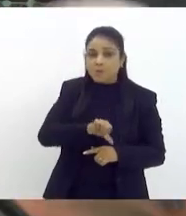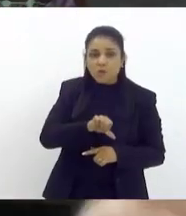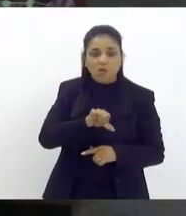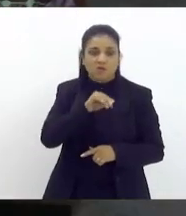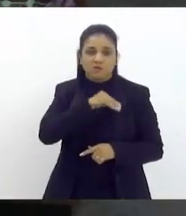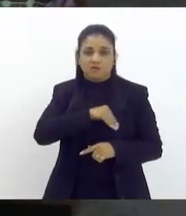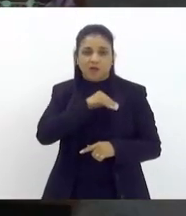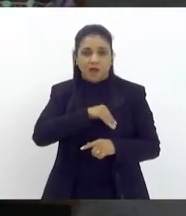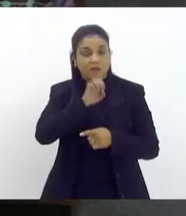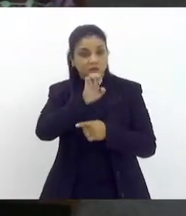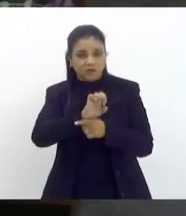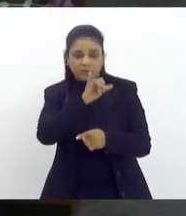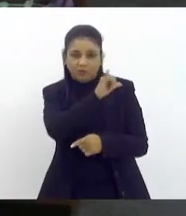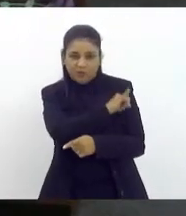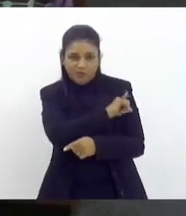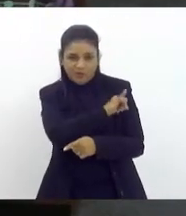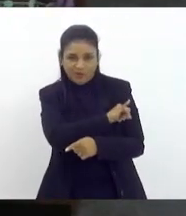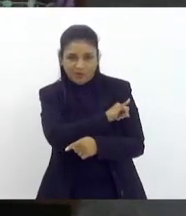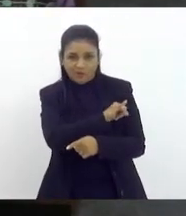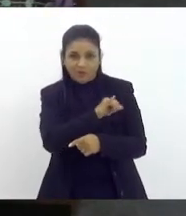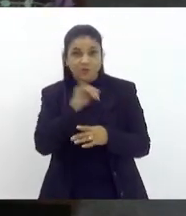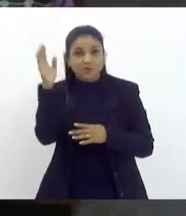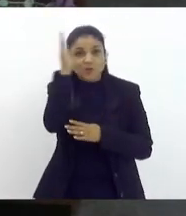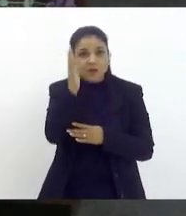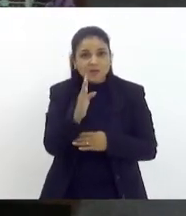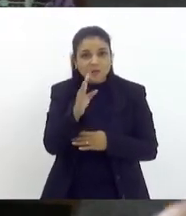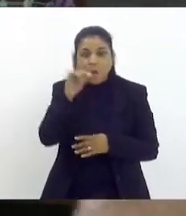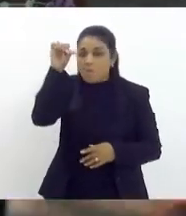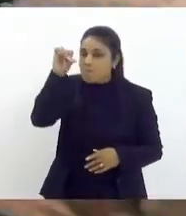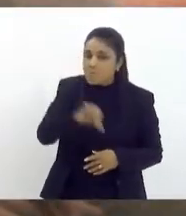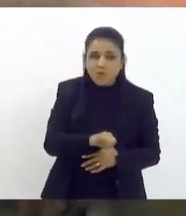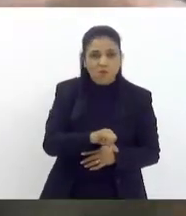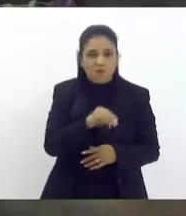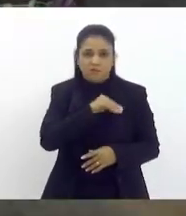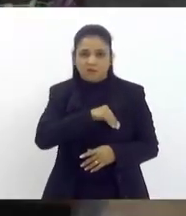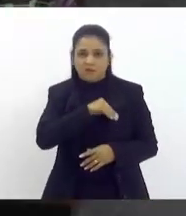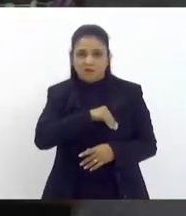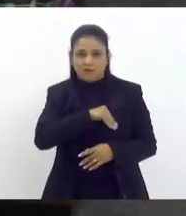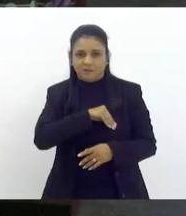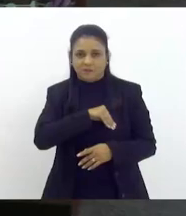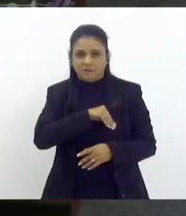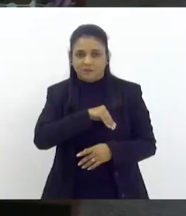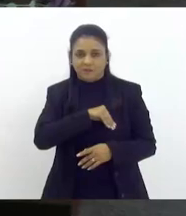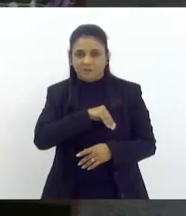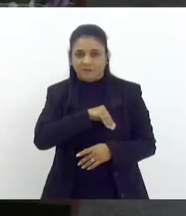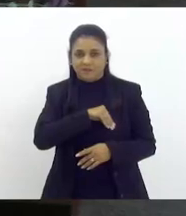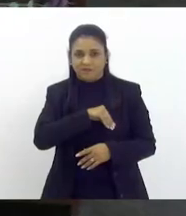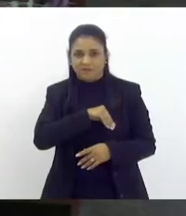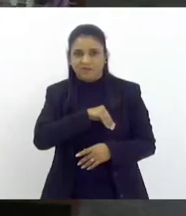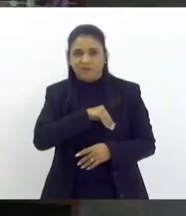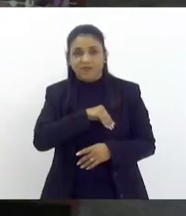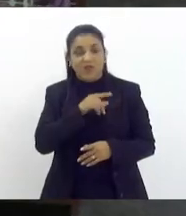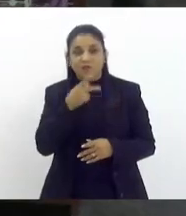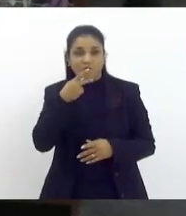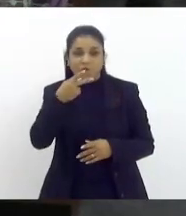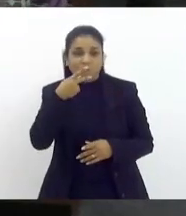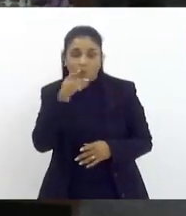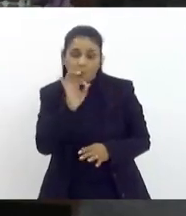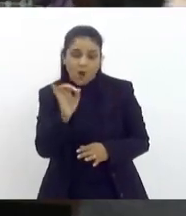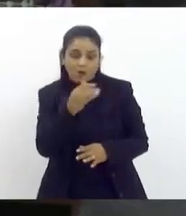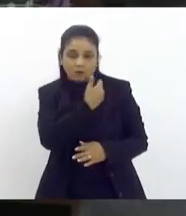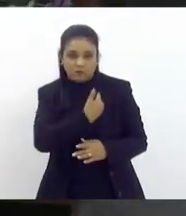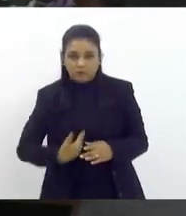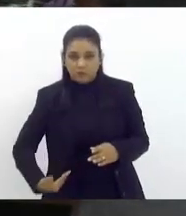estado é o do Estado do Rio de Janeiro de todo o Brasil e Ninguém chamou diante democrático o ato do governador